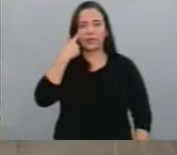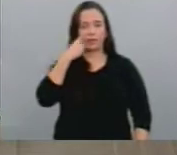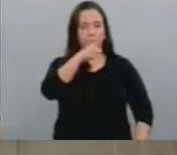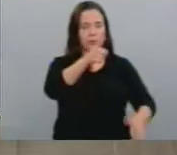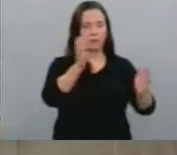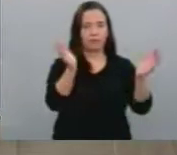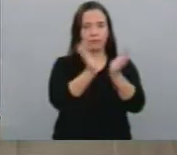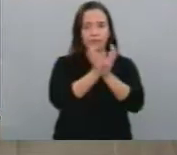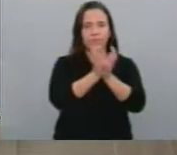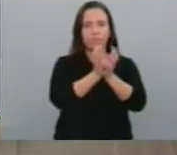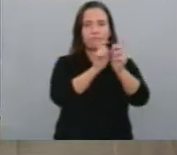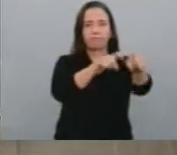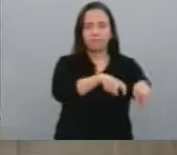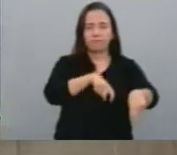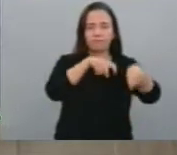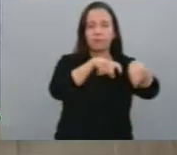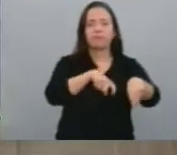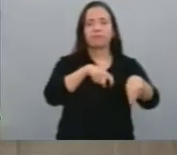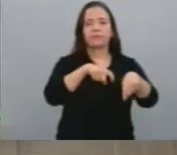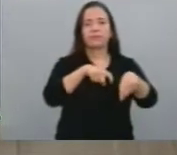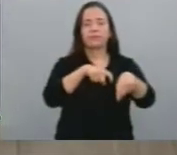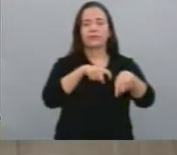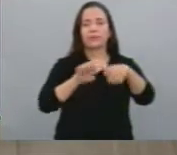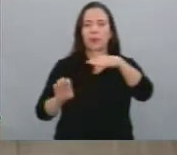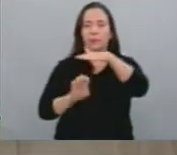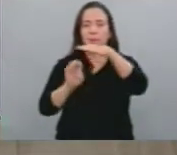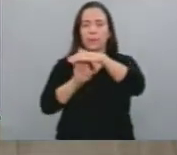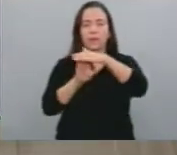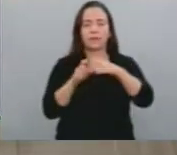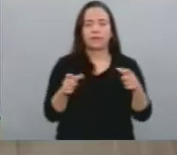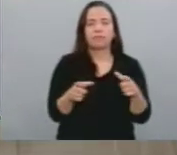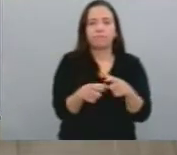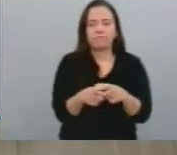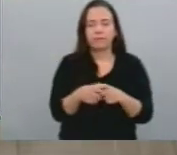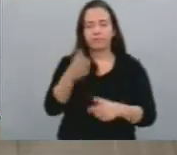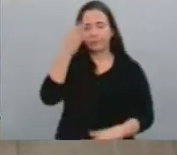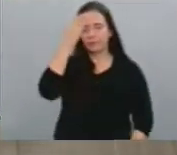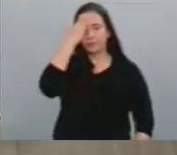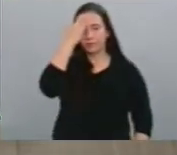pequeno produtor, pequeno empreendedor, sabe